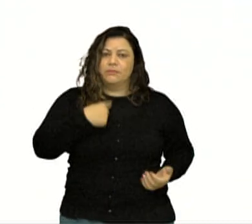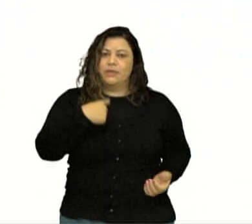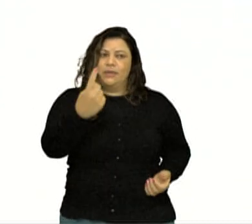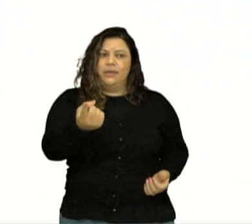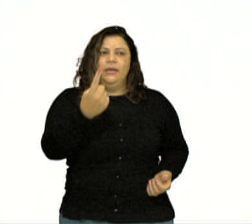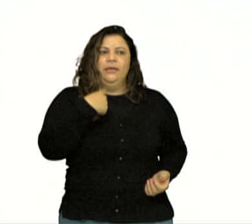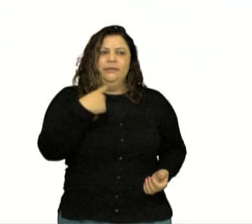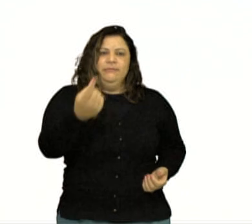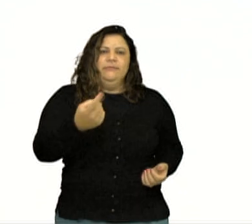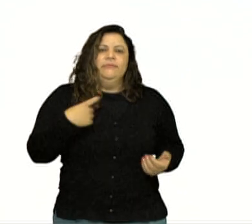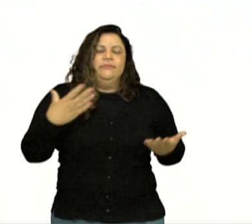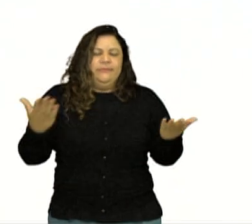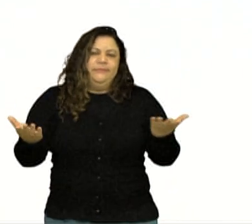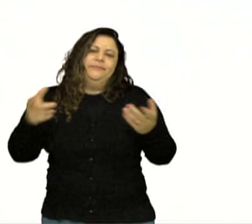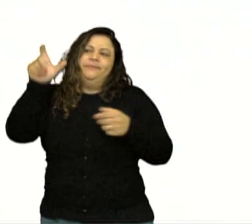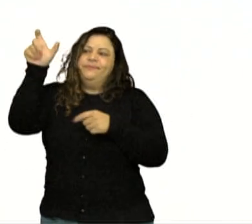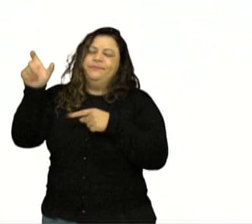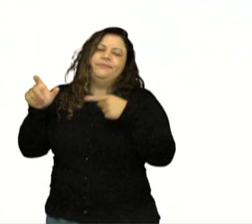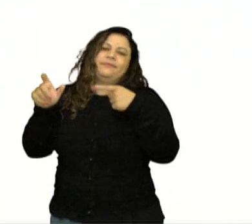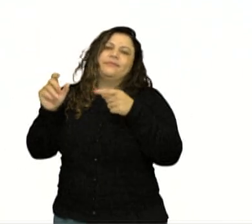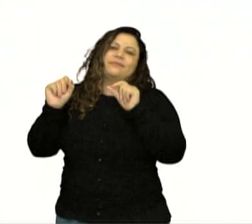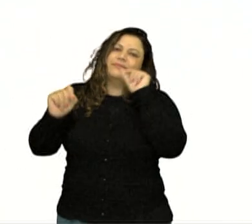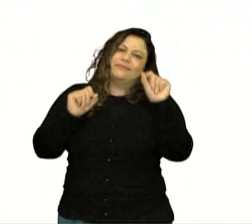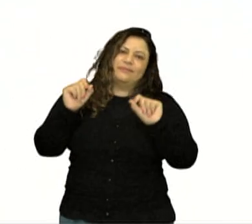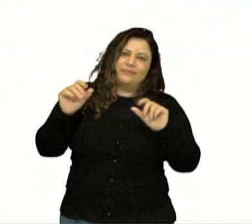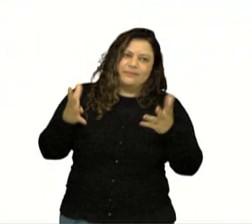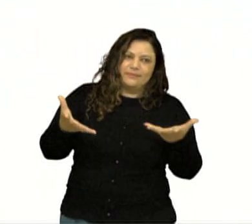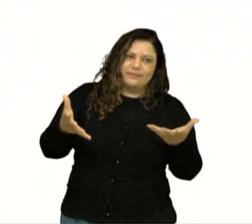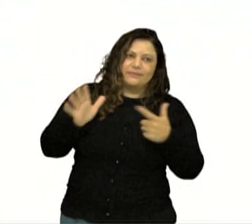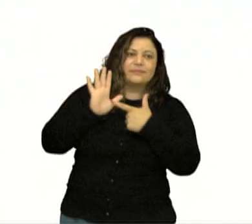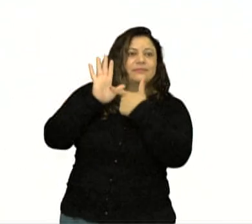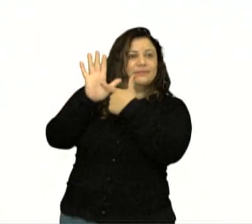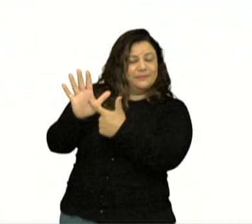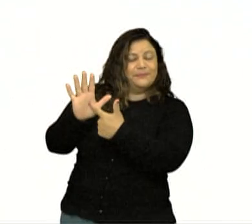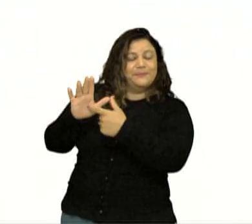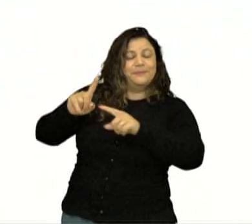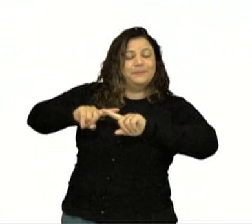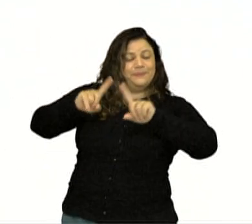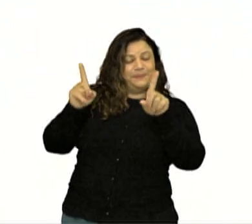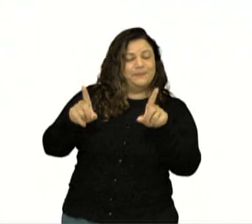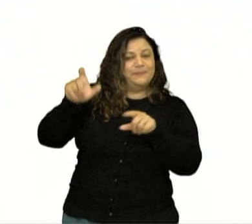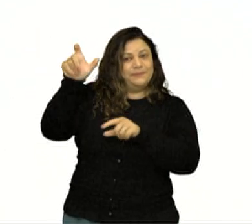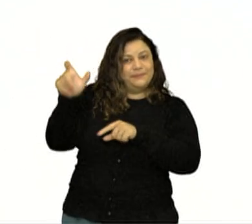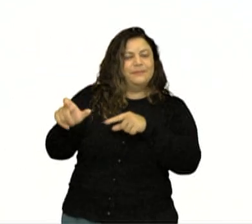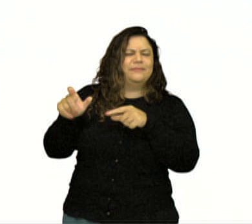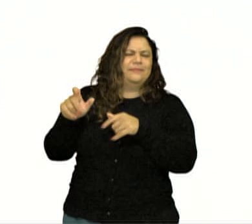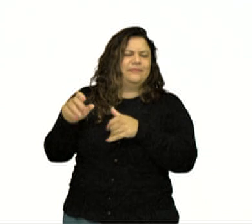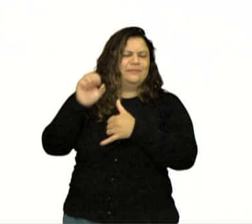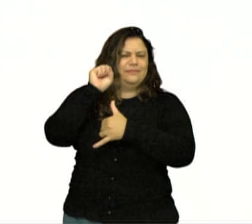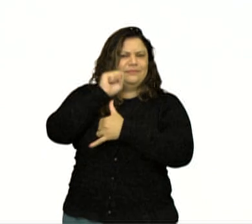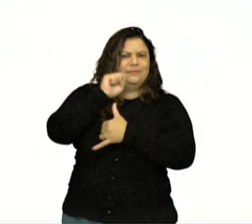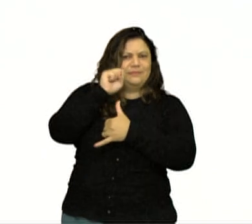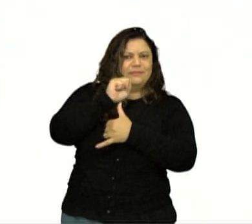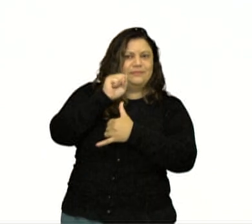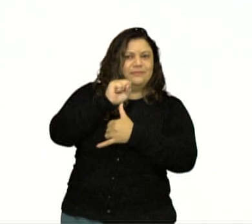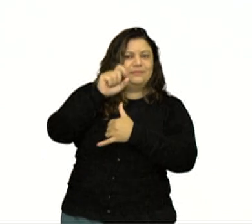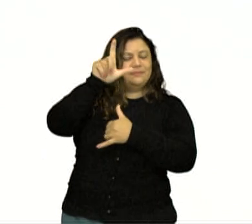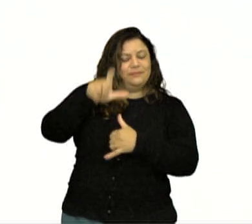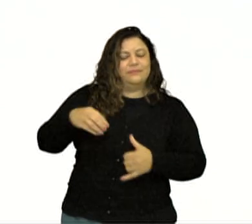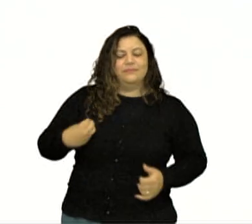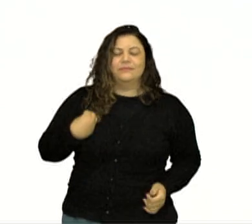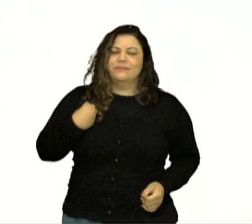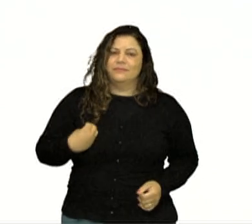A indicação de que a pessoa, mas a indicação de que a pessoa a que o verbo se refere está